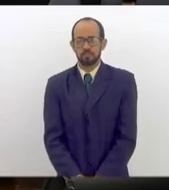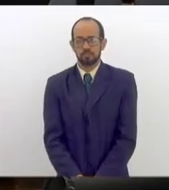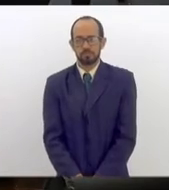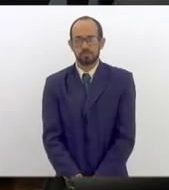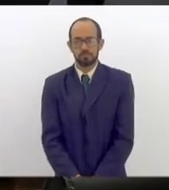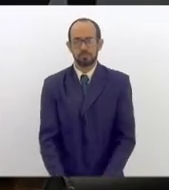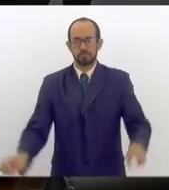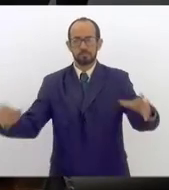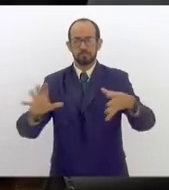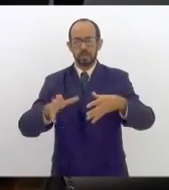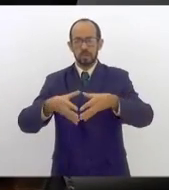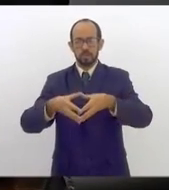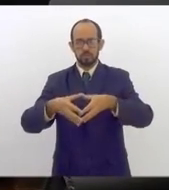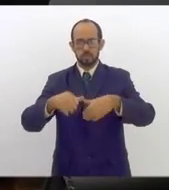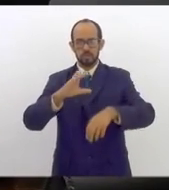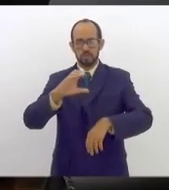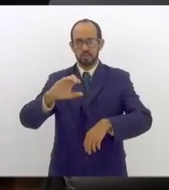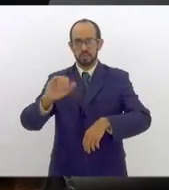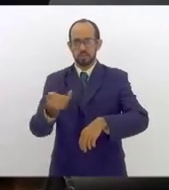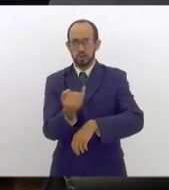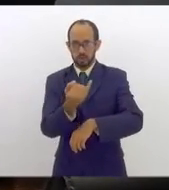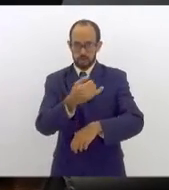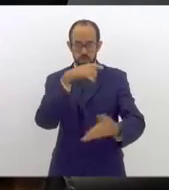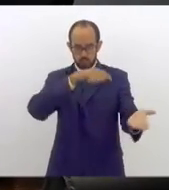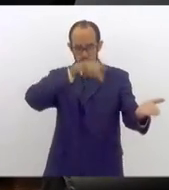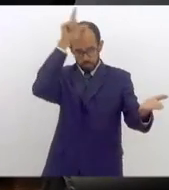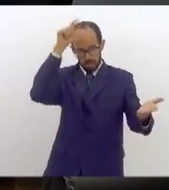Pela Comissão de Constituição e Justiça, deputado Luiz Paulo.